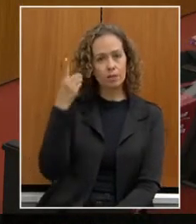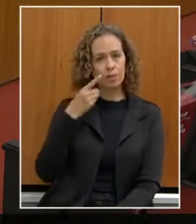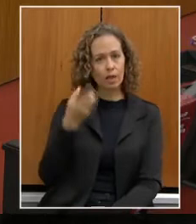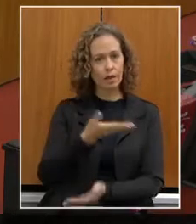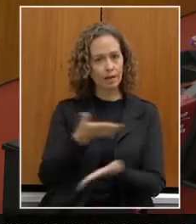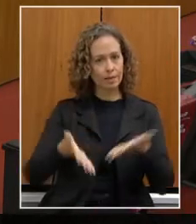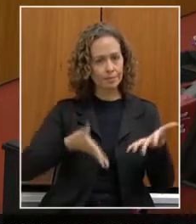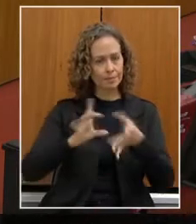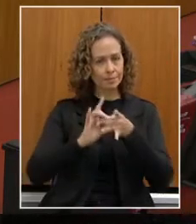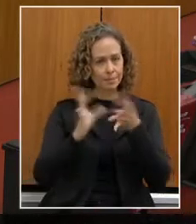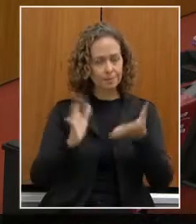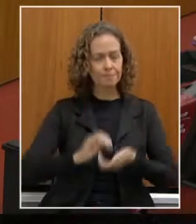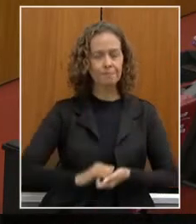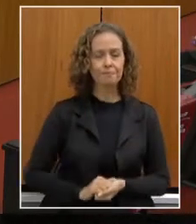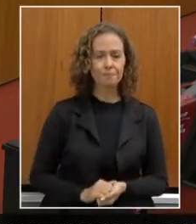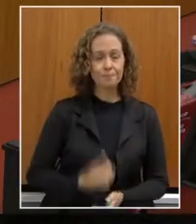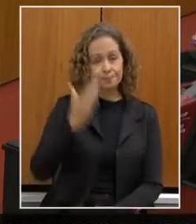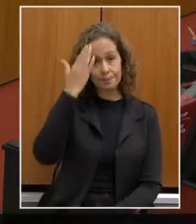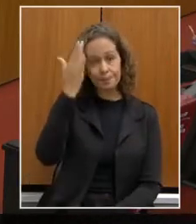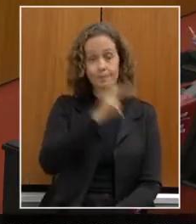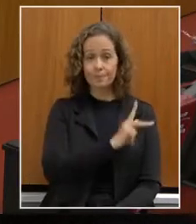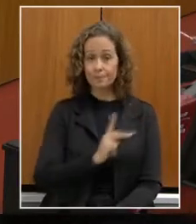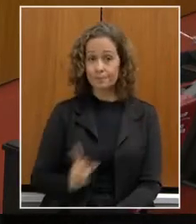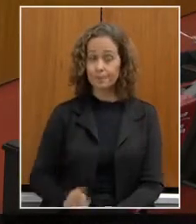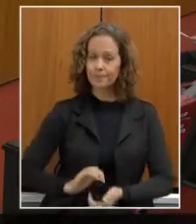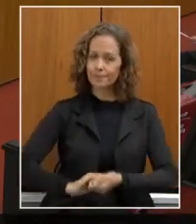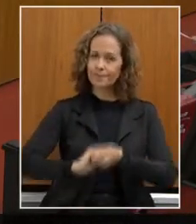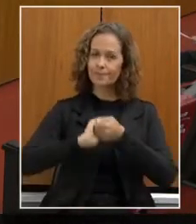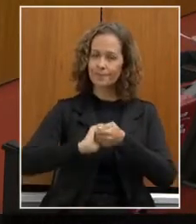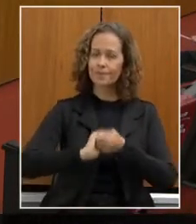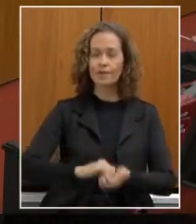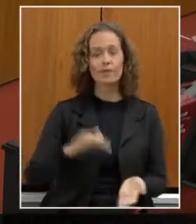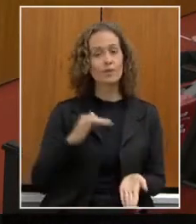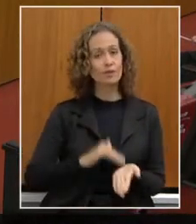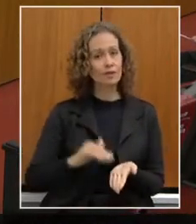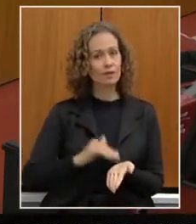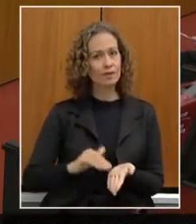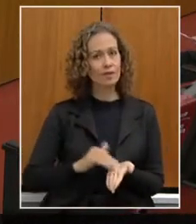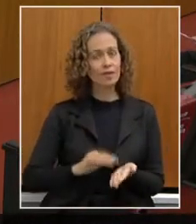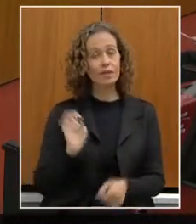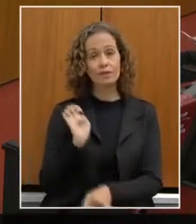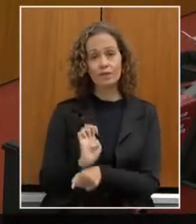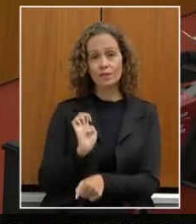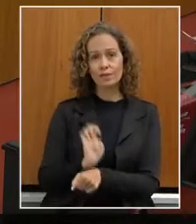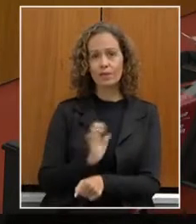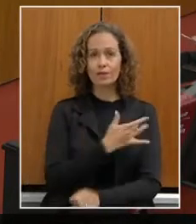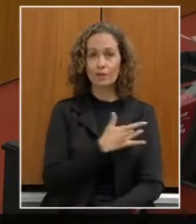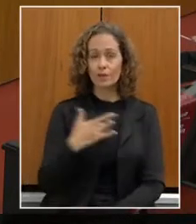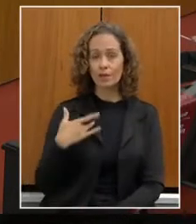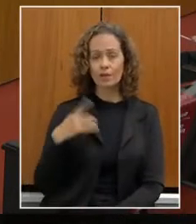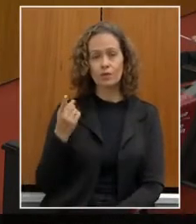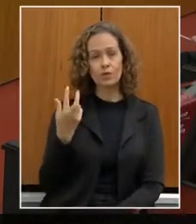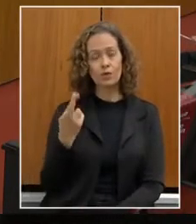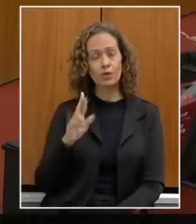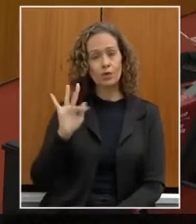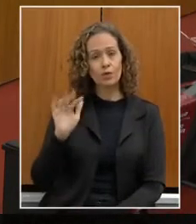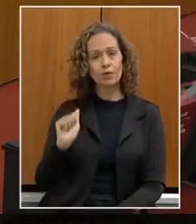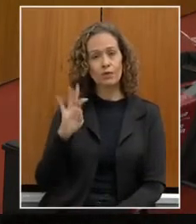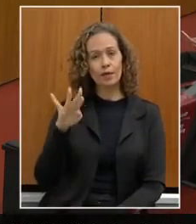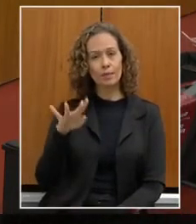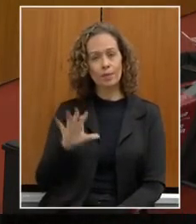obrigada presidente quero cumprimentar aqui o nosso secretário de estado de saúde doutor Fábio e